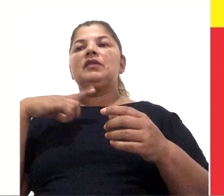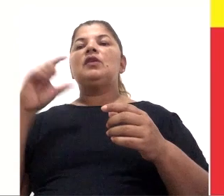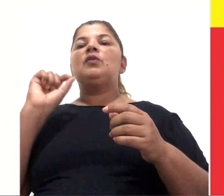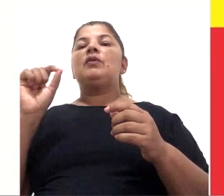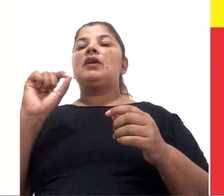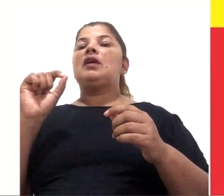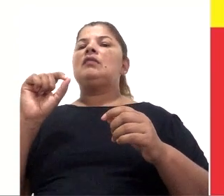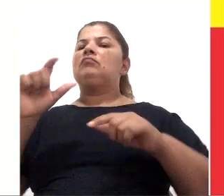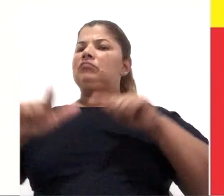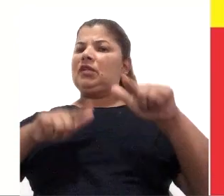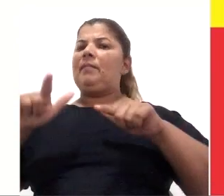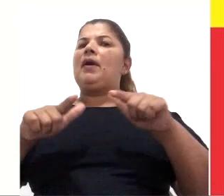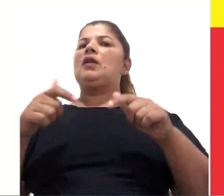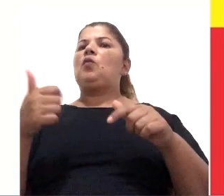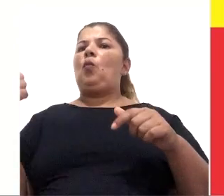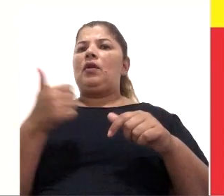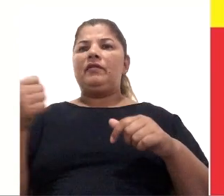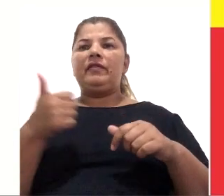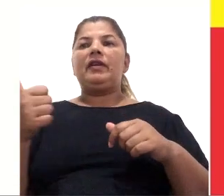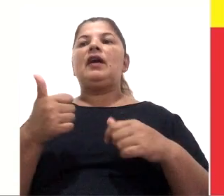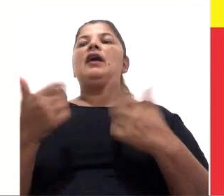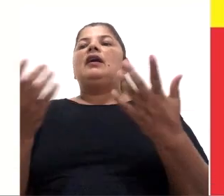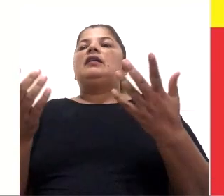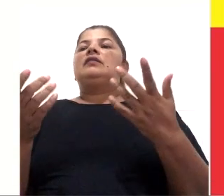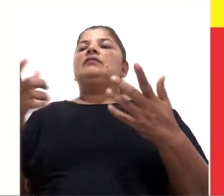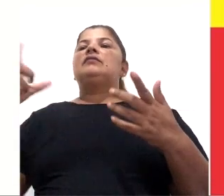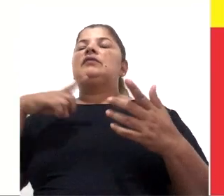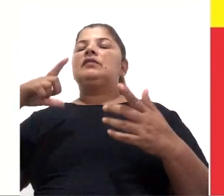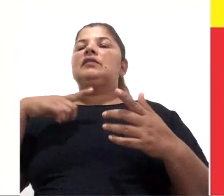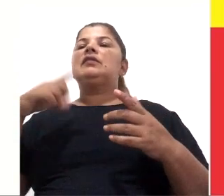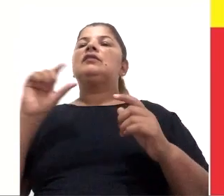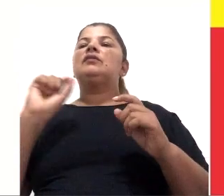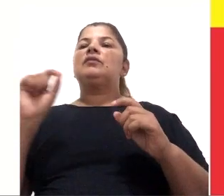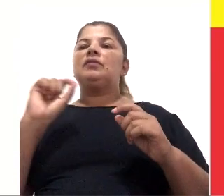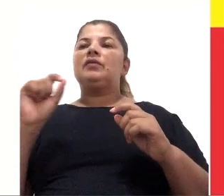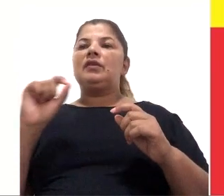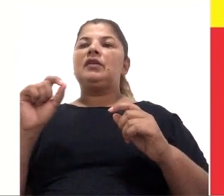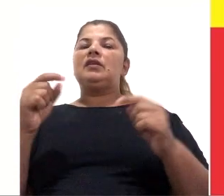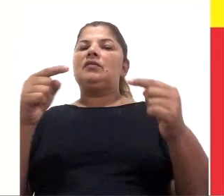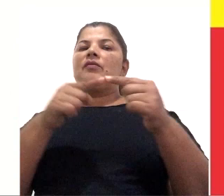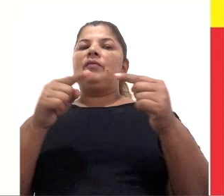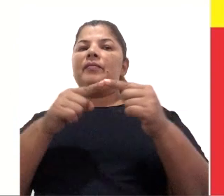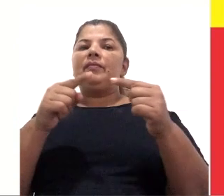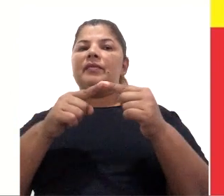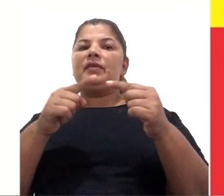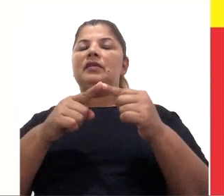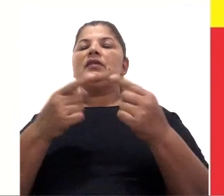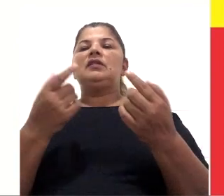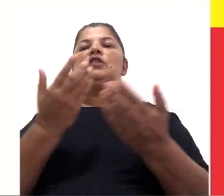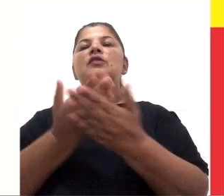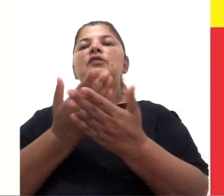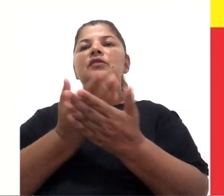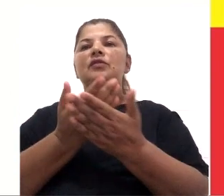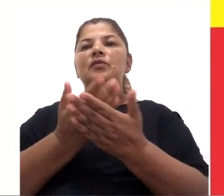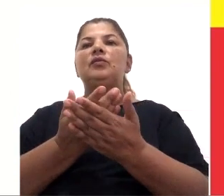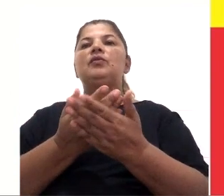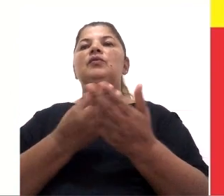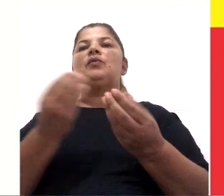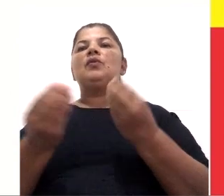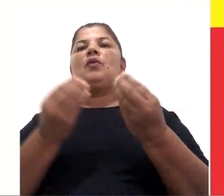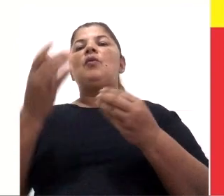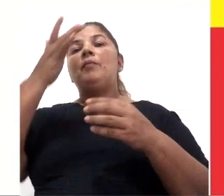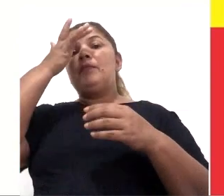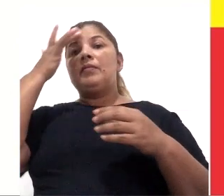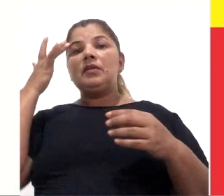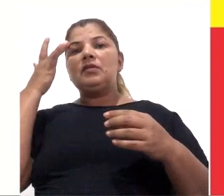que existe agora uma mão de obra qualificada. Qualificação quer dizer, está relacionado diretamente ao estudo,